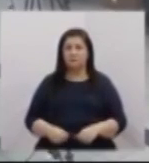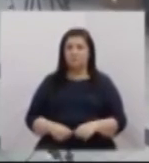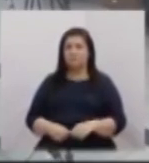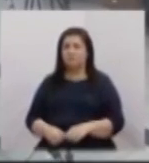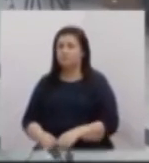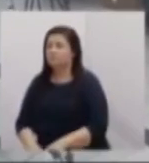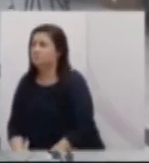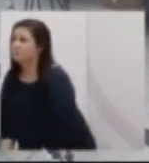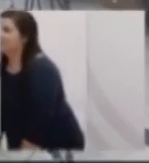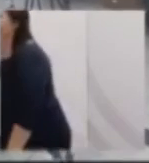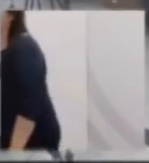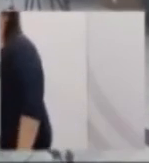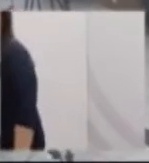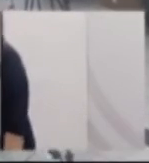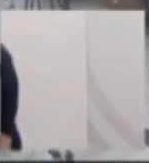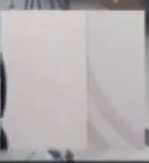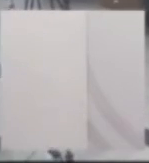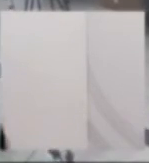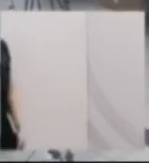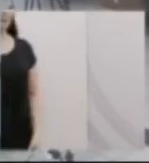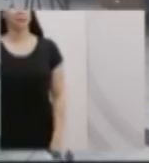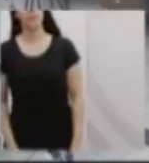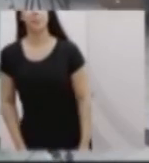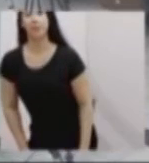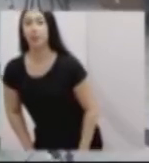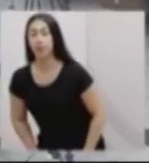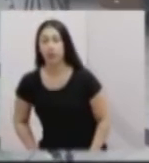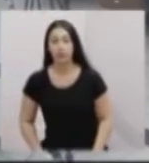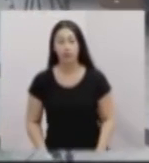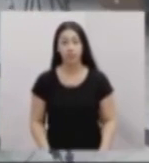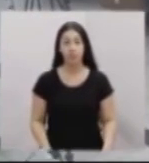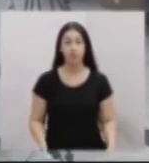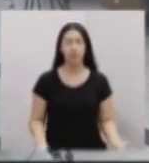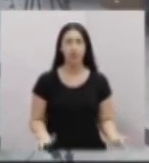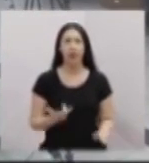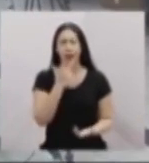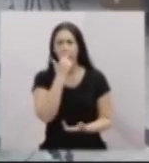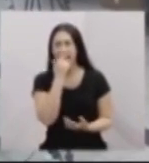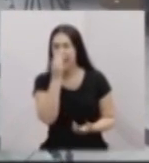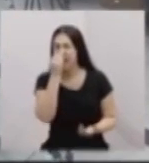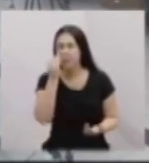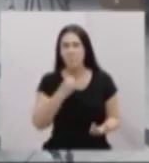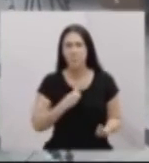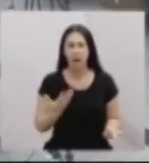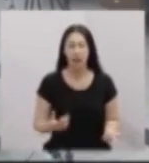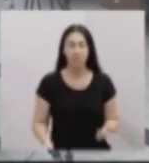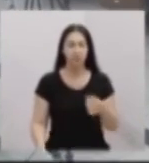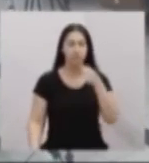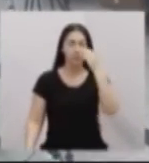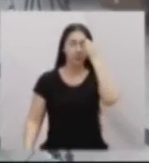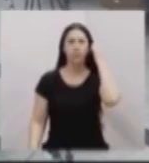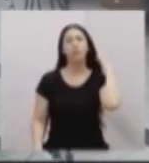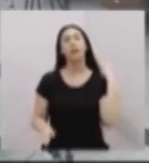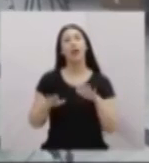Senhor presidente, também quero contribuir e dizer, Luiz Flávio, que não é só descrédito, é o descaso com o Poder Legislativo. A gente fica